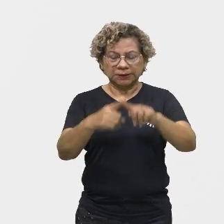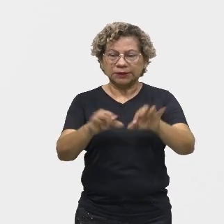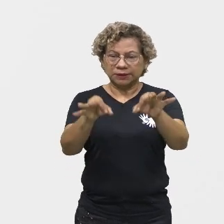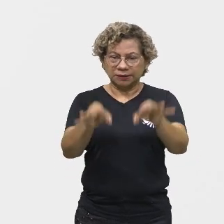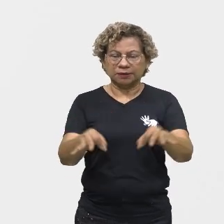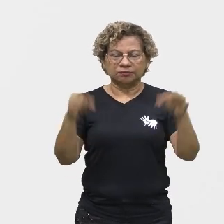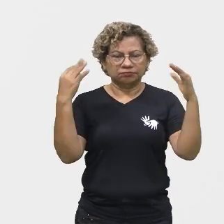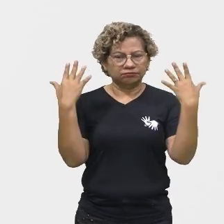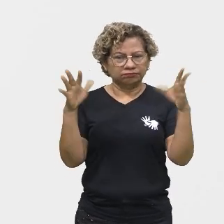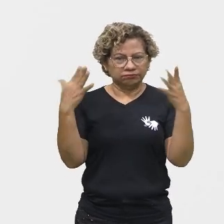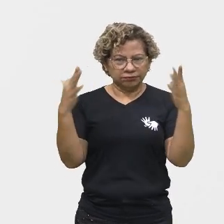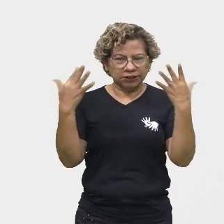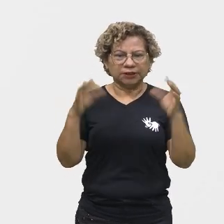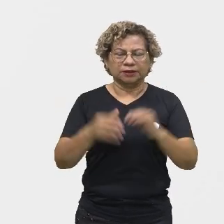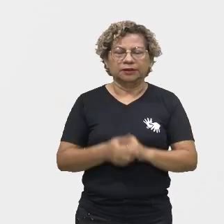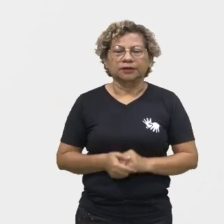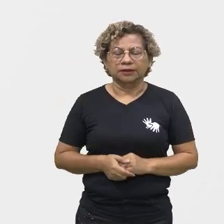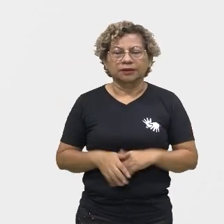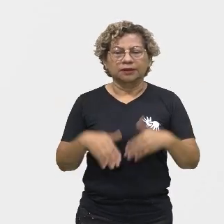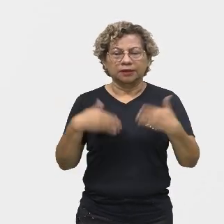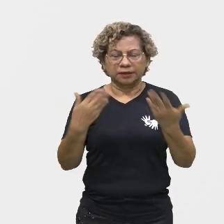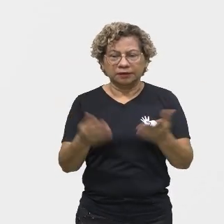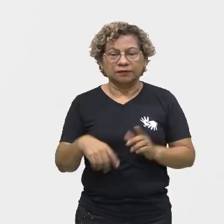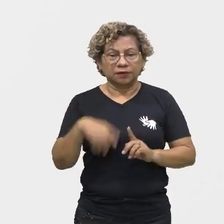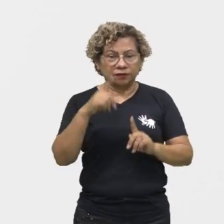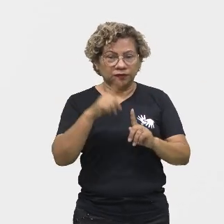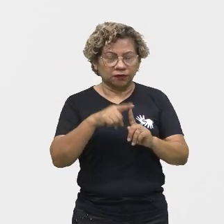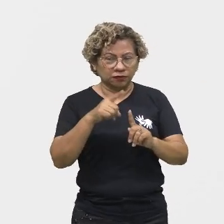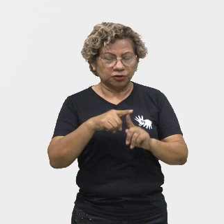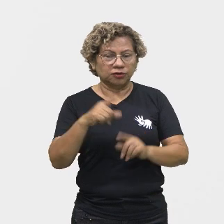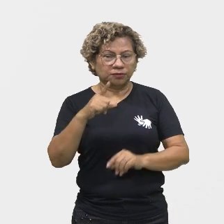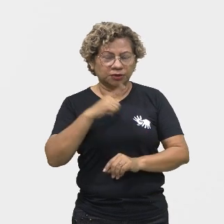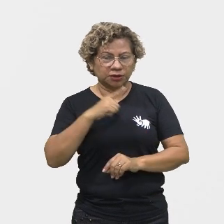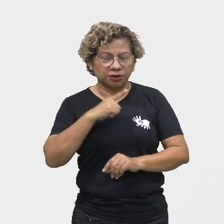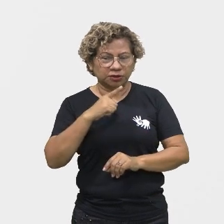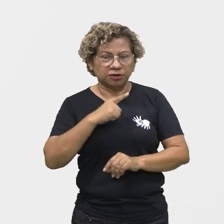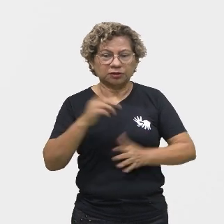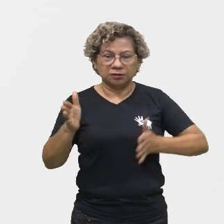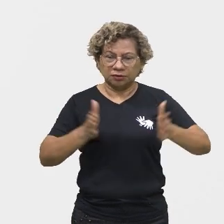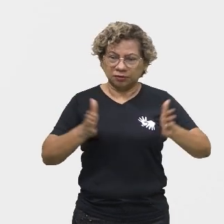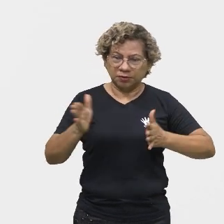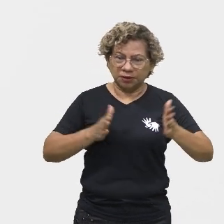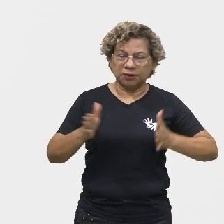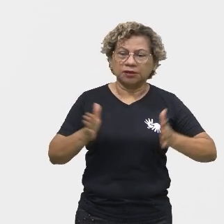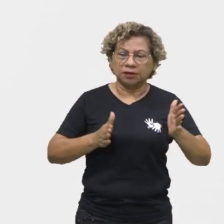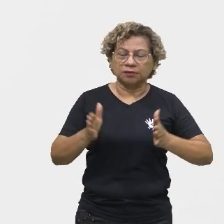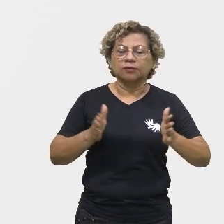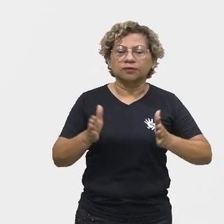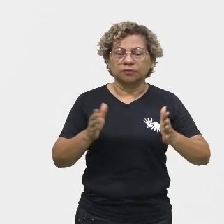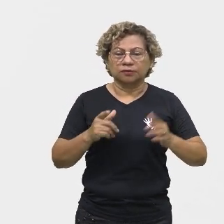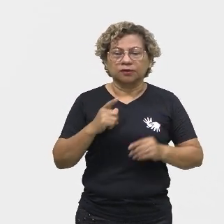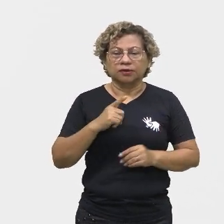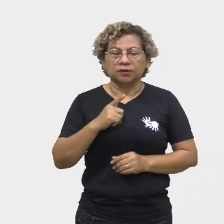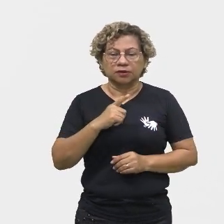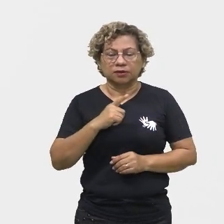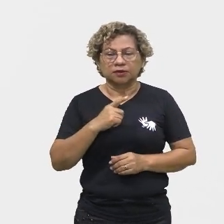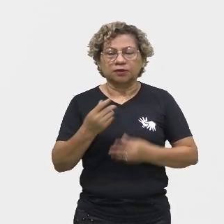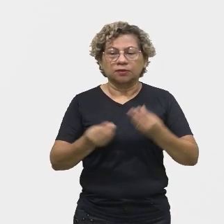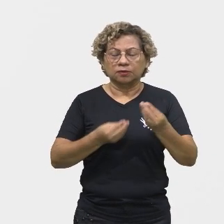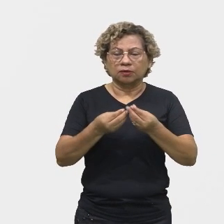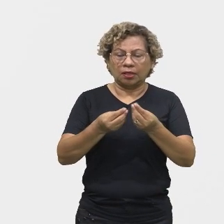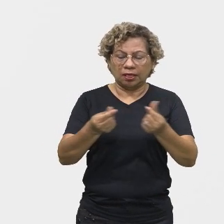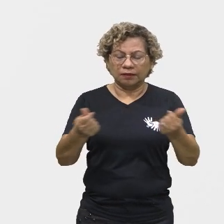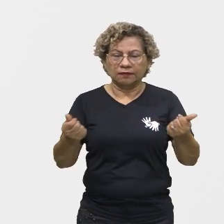cubismo. O cubismo foi uma vanguarda artística, né, que visava promover a decomposição,